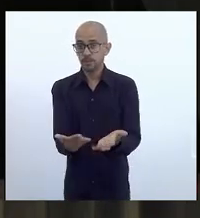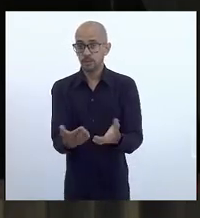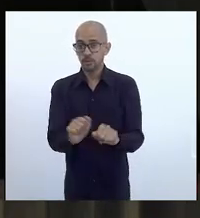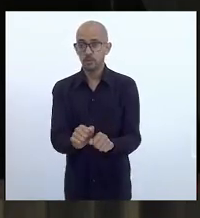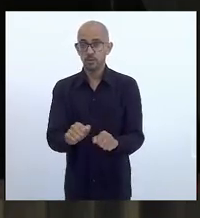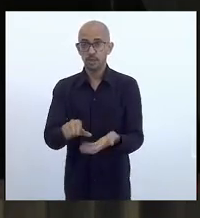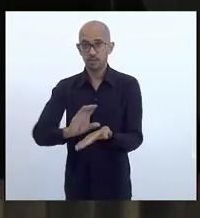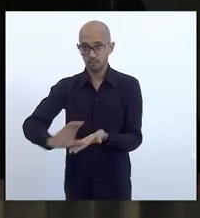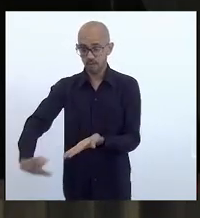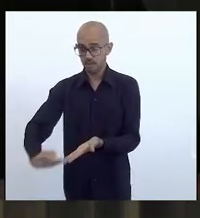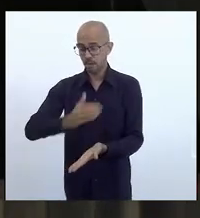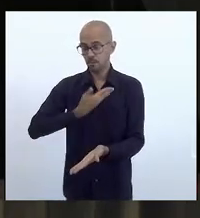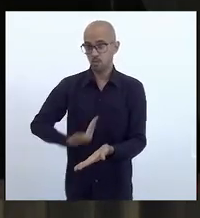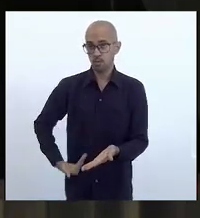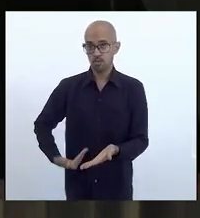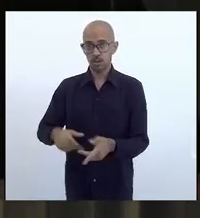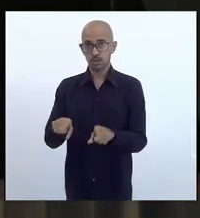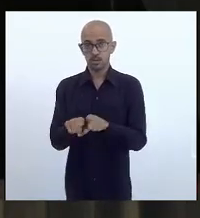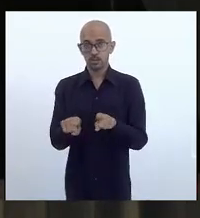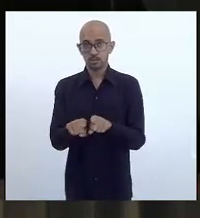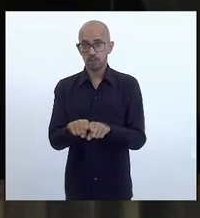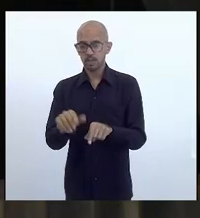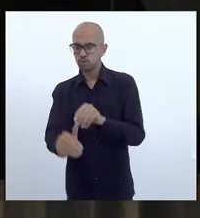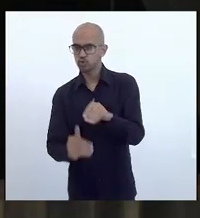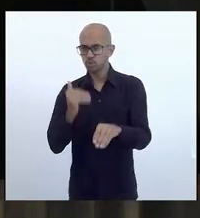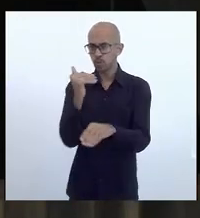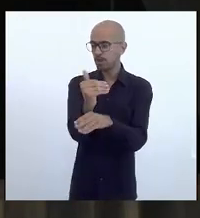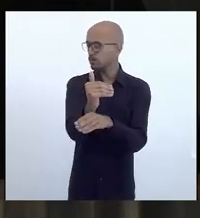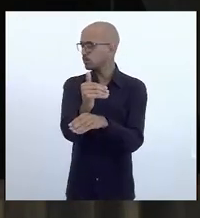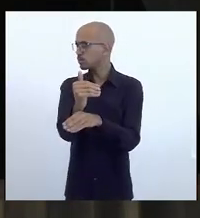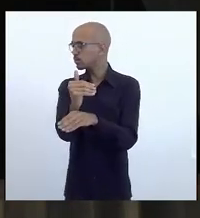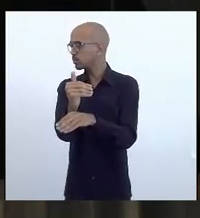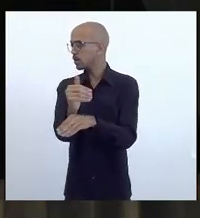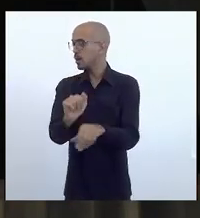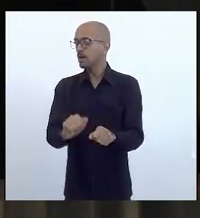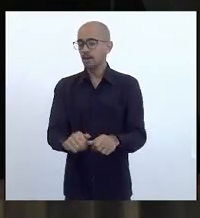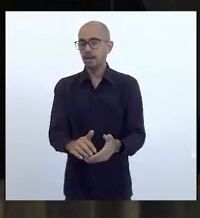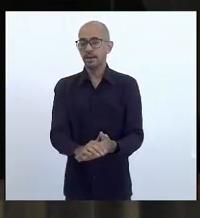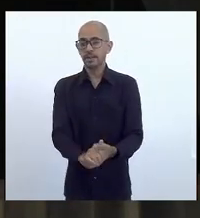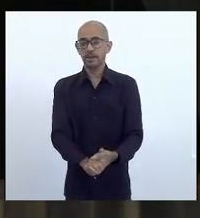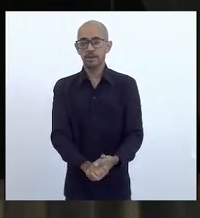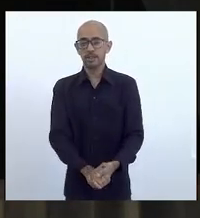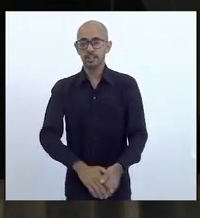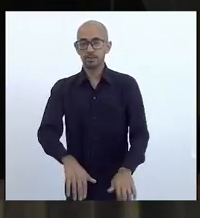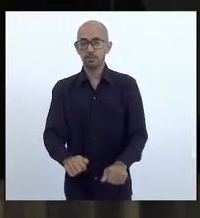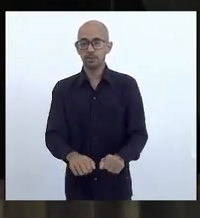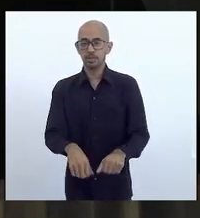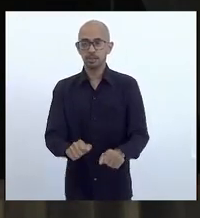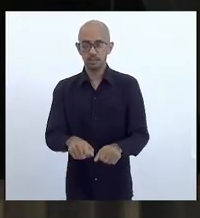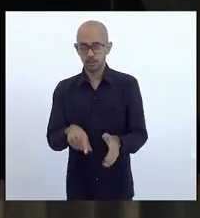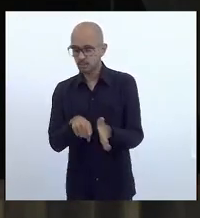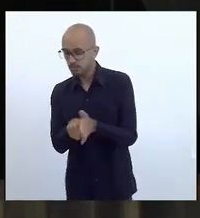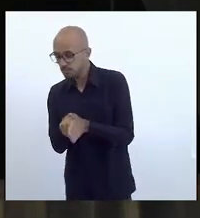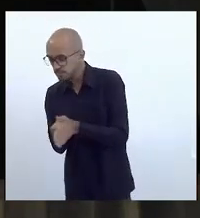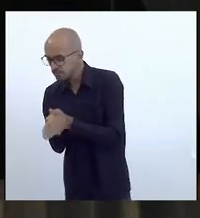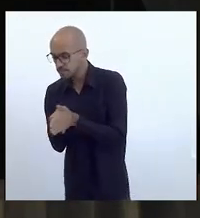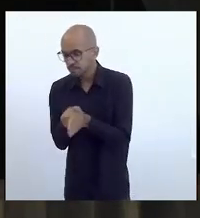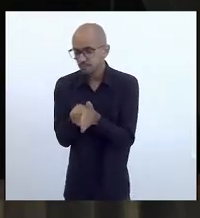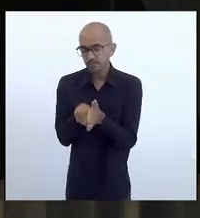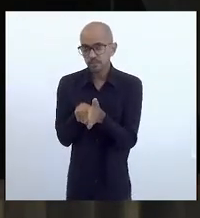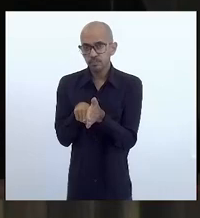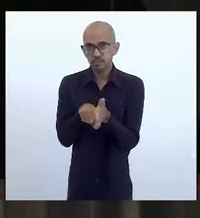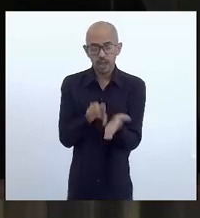verba pública e teríamos, sobretudo, a possibilidade de monitorar de forma individualizada